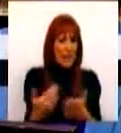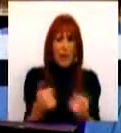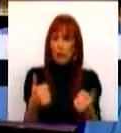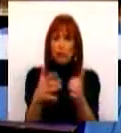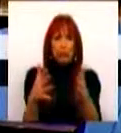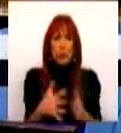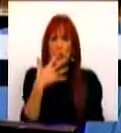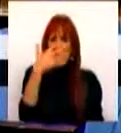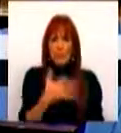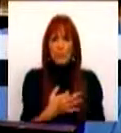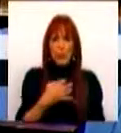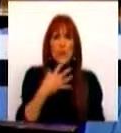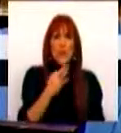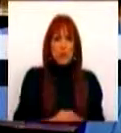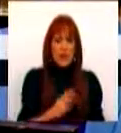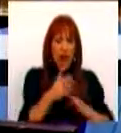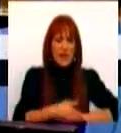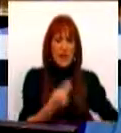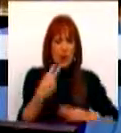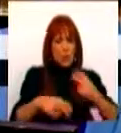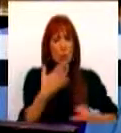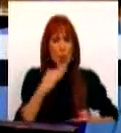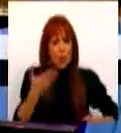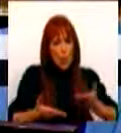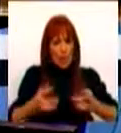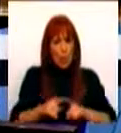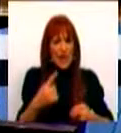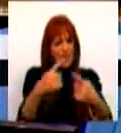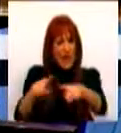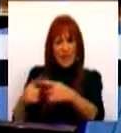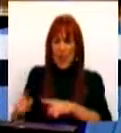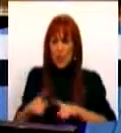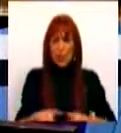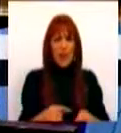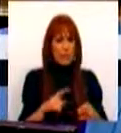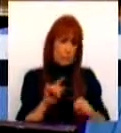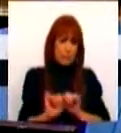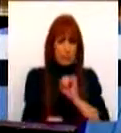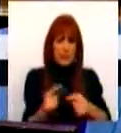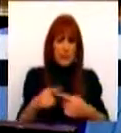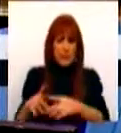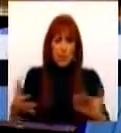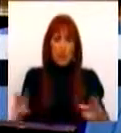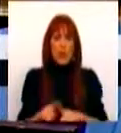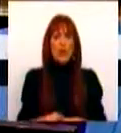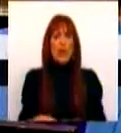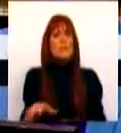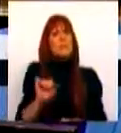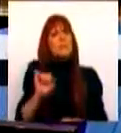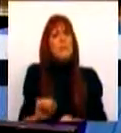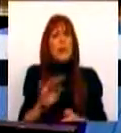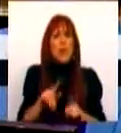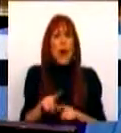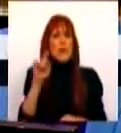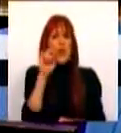os cidadãos o acesso a refeições equilibradas, variadas, diversificadas, sob o ponto de vista de